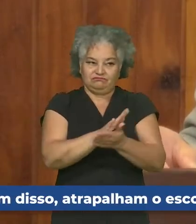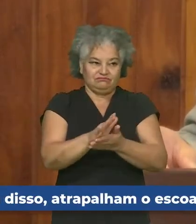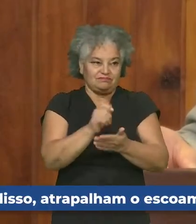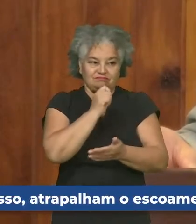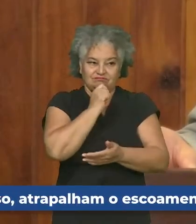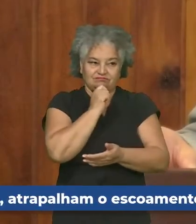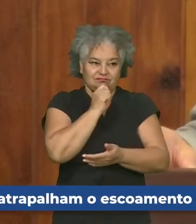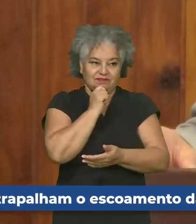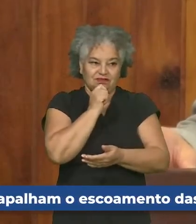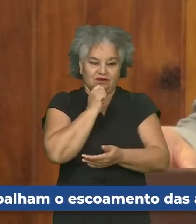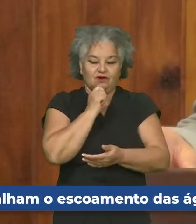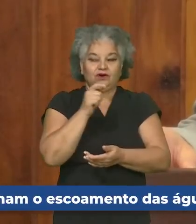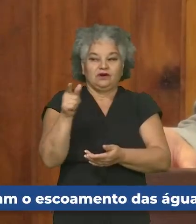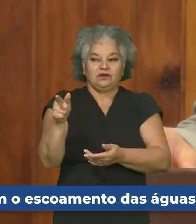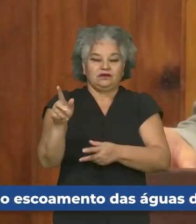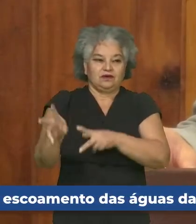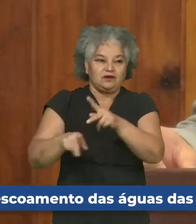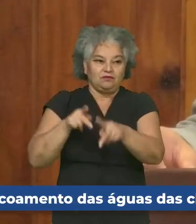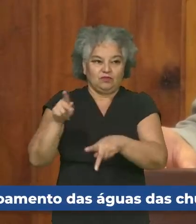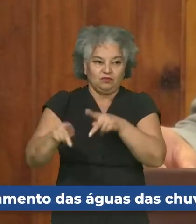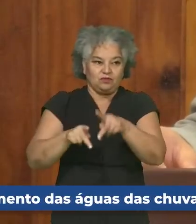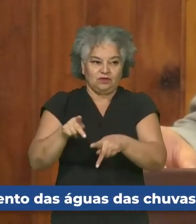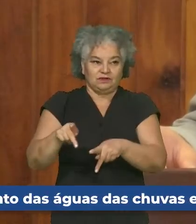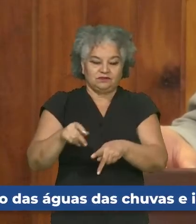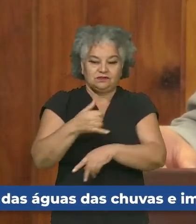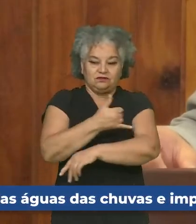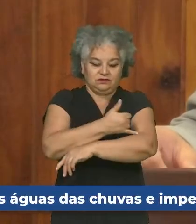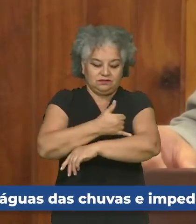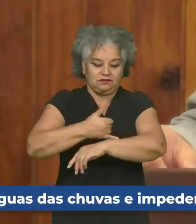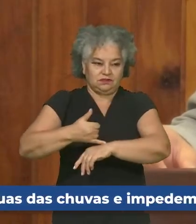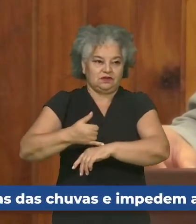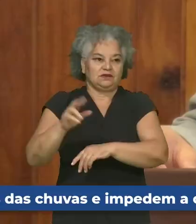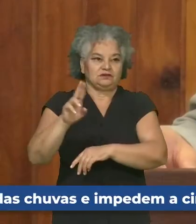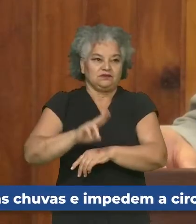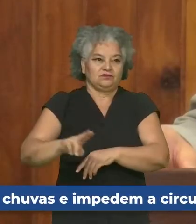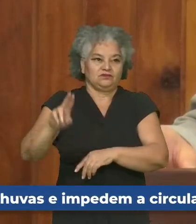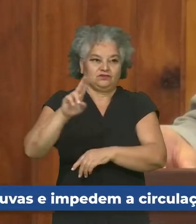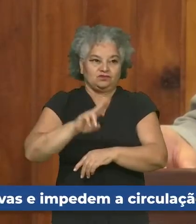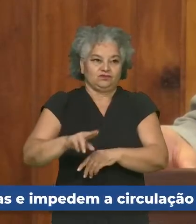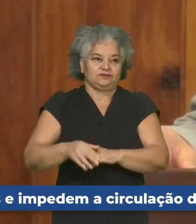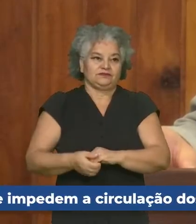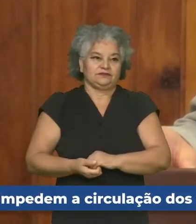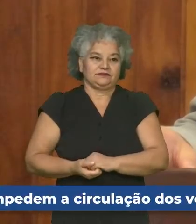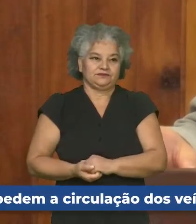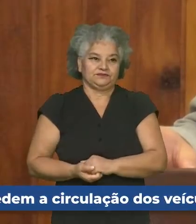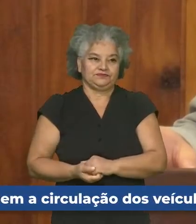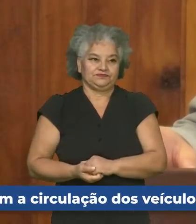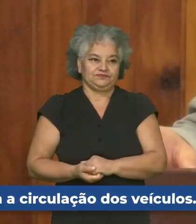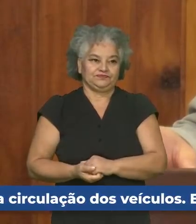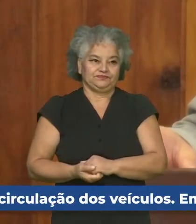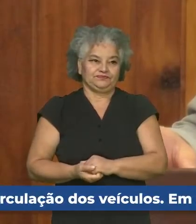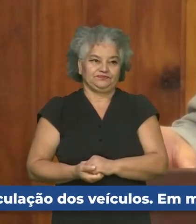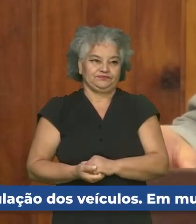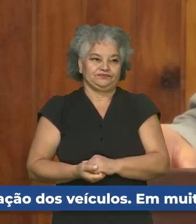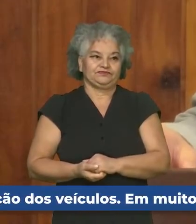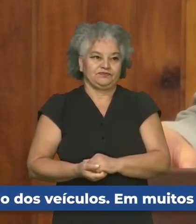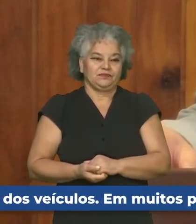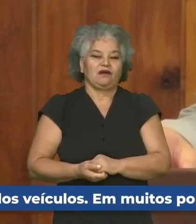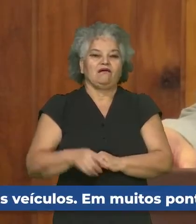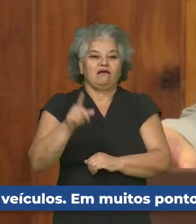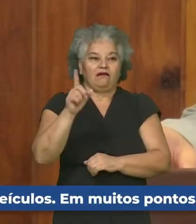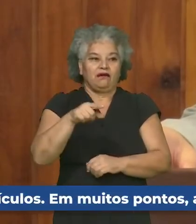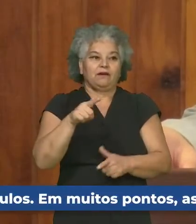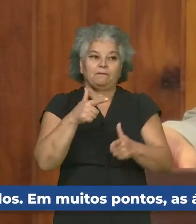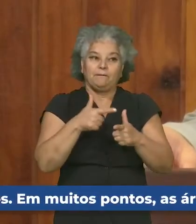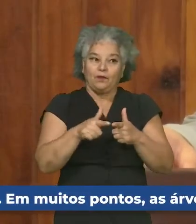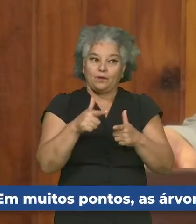que utiliza essa estrada. Já fica até anunciado um grande problema se essas